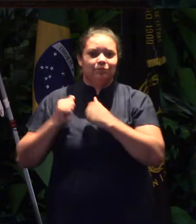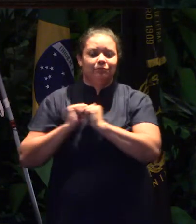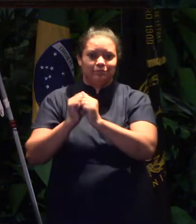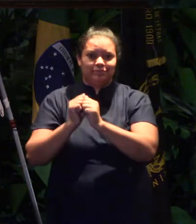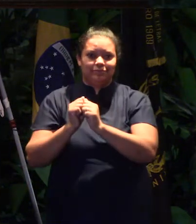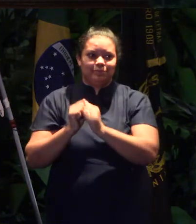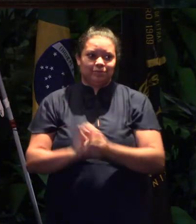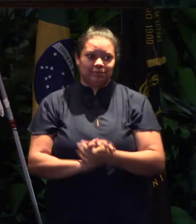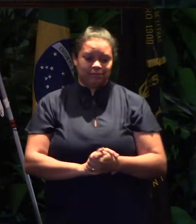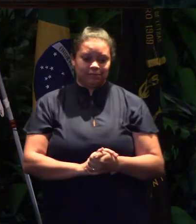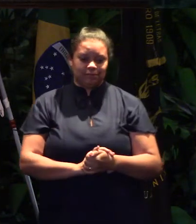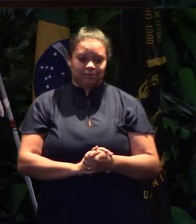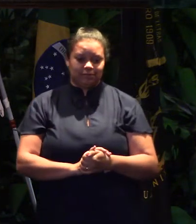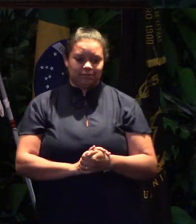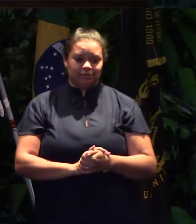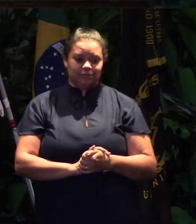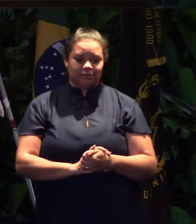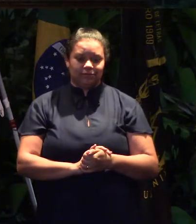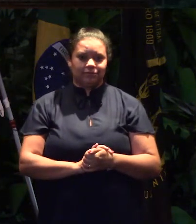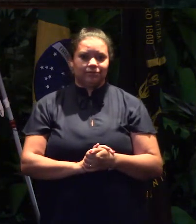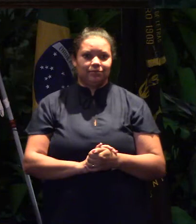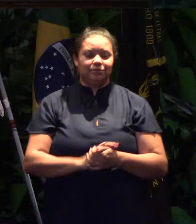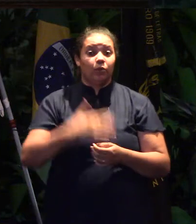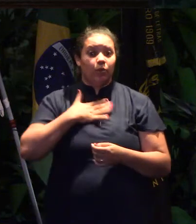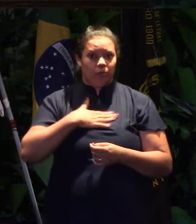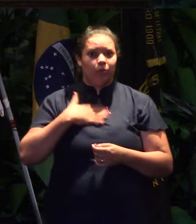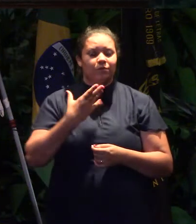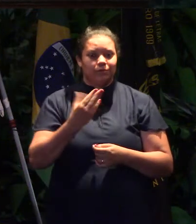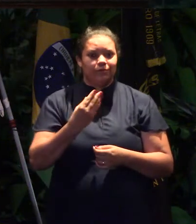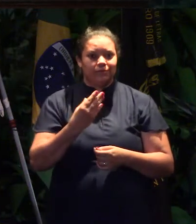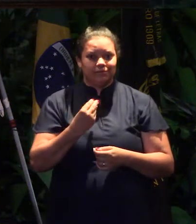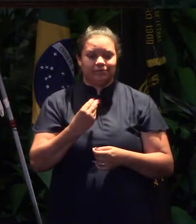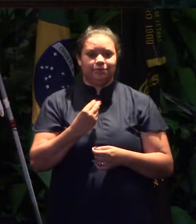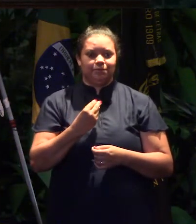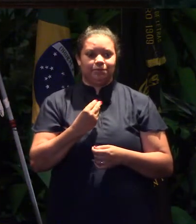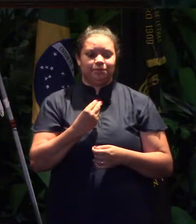desse jeito. E uma coisa que eu gosto muito de fazer,